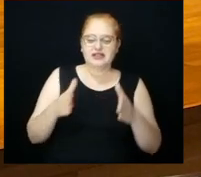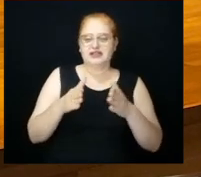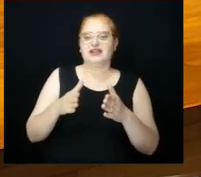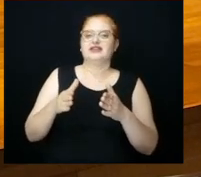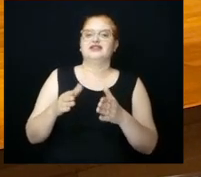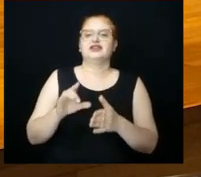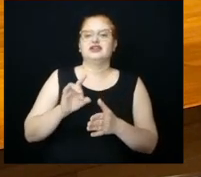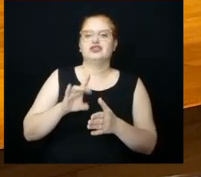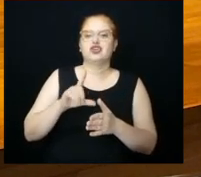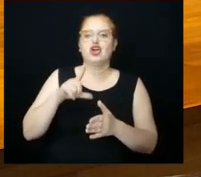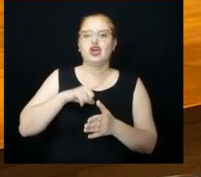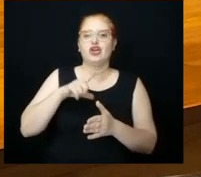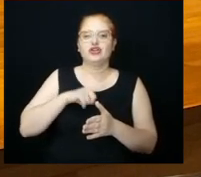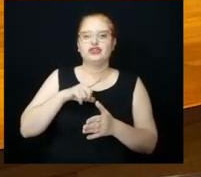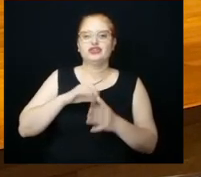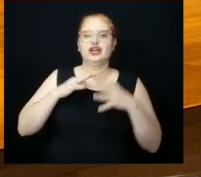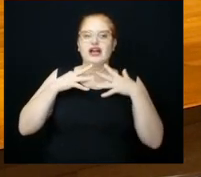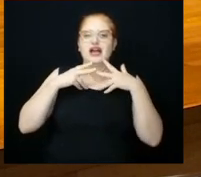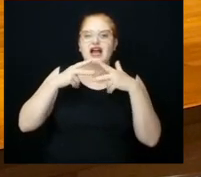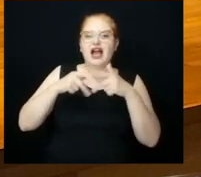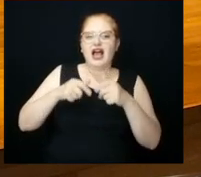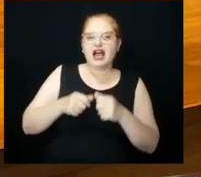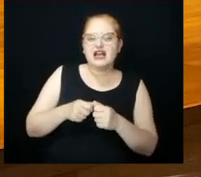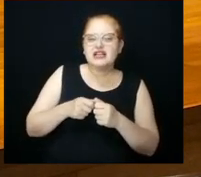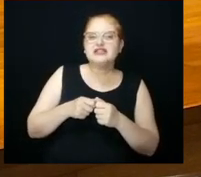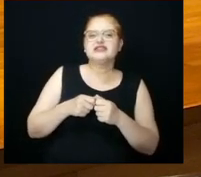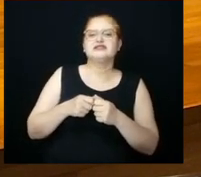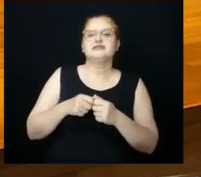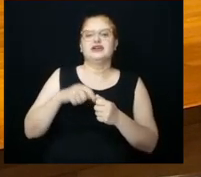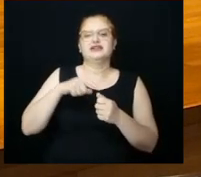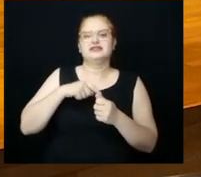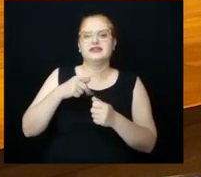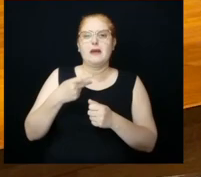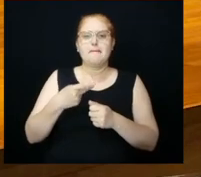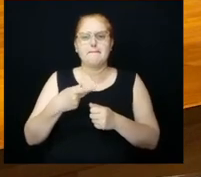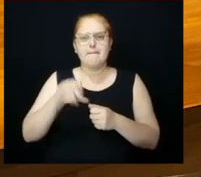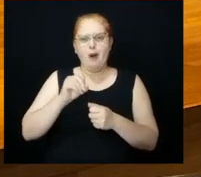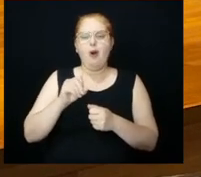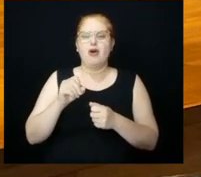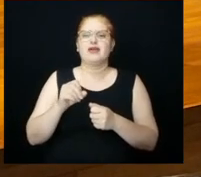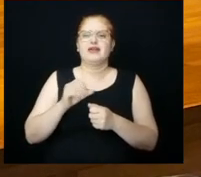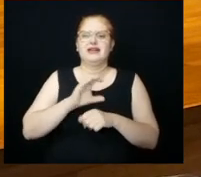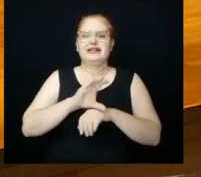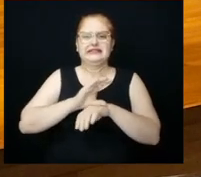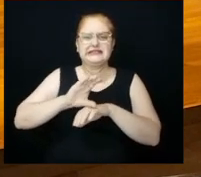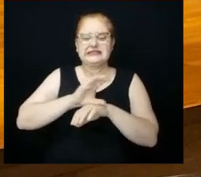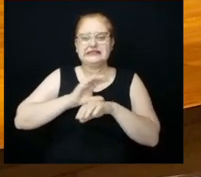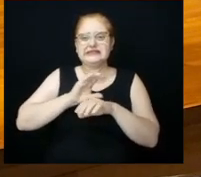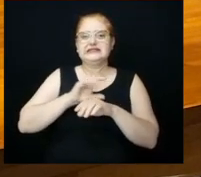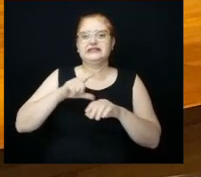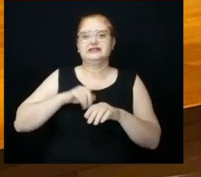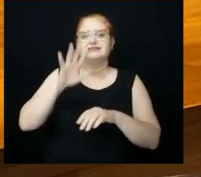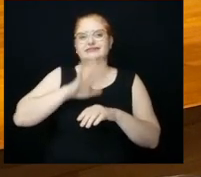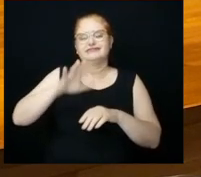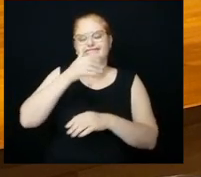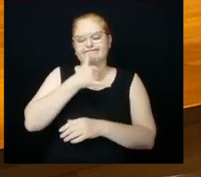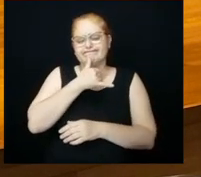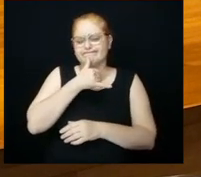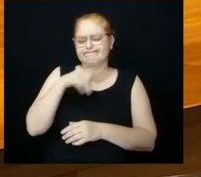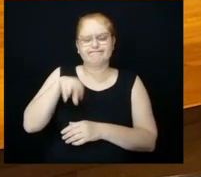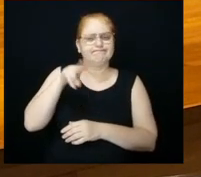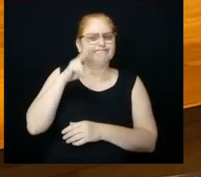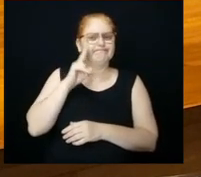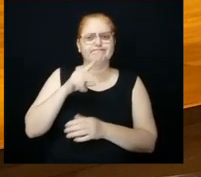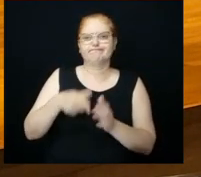caminhos, só as hienas se arrastavam, focinhando entre cinzas e poeiras. A paisagem se mestiçara de tristeza nunca